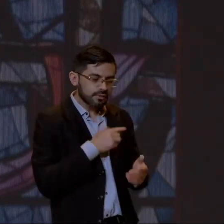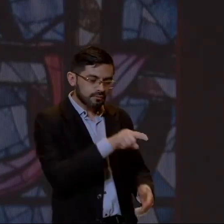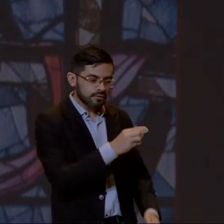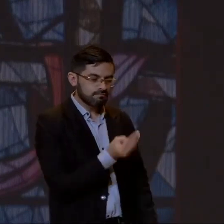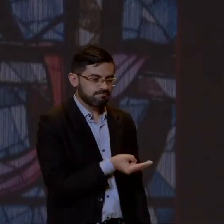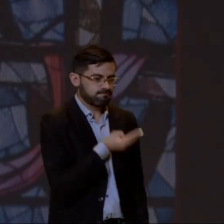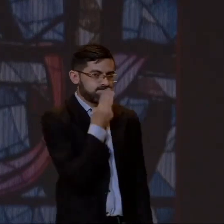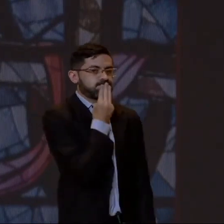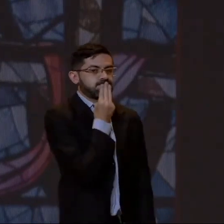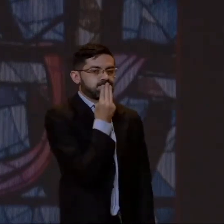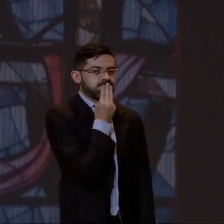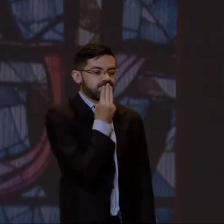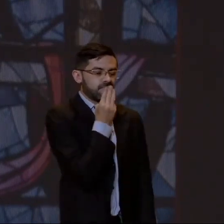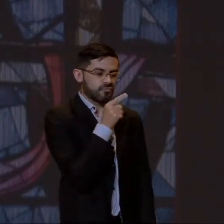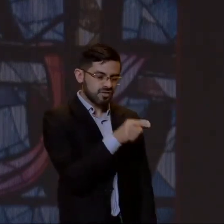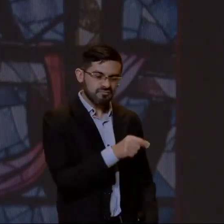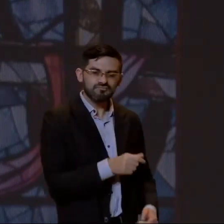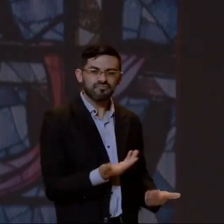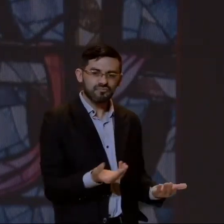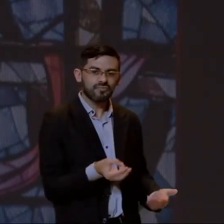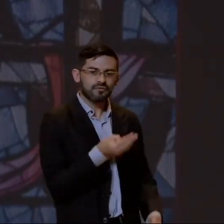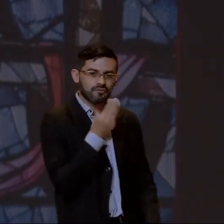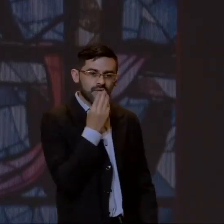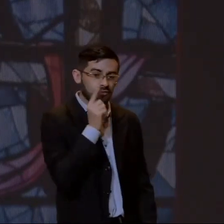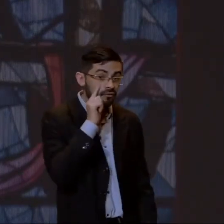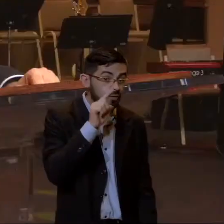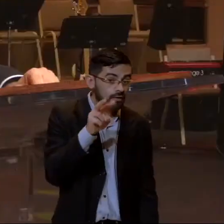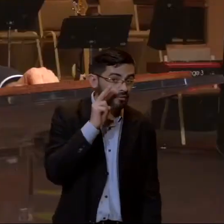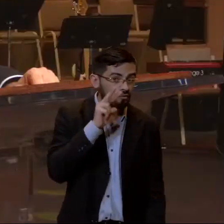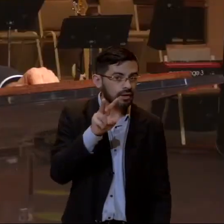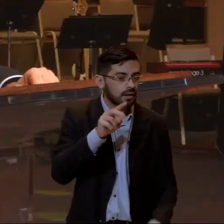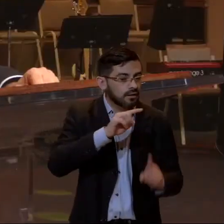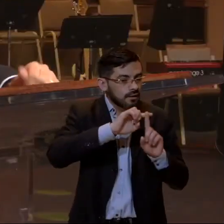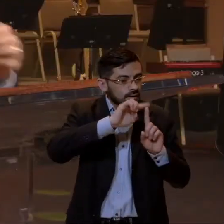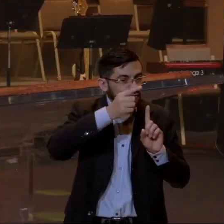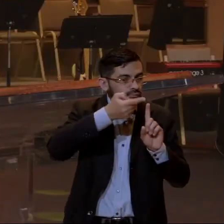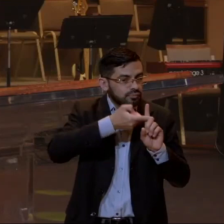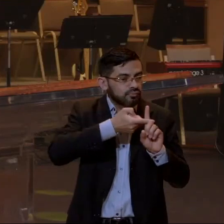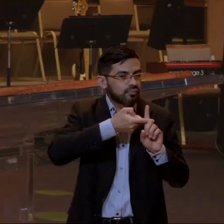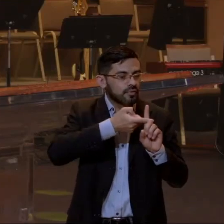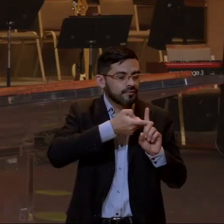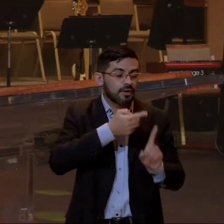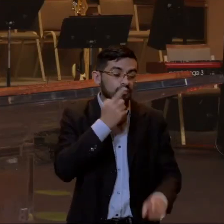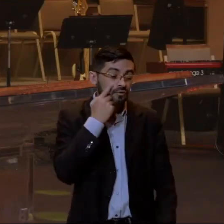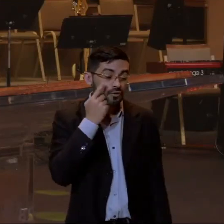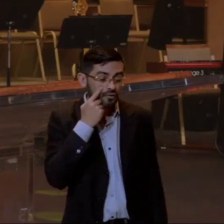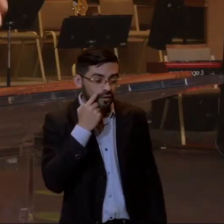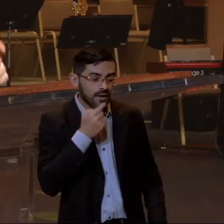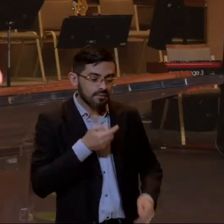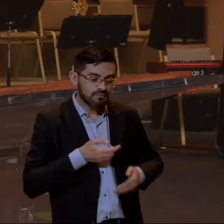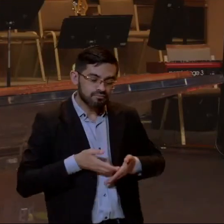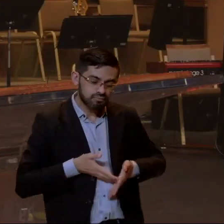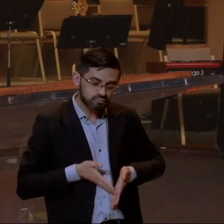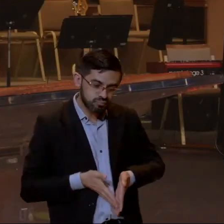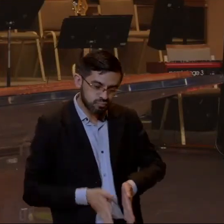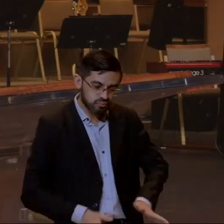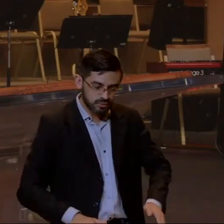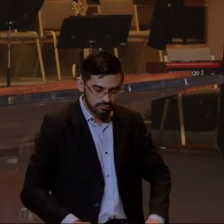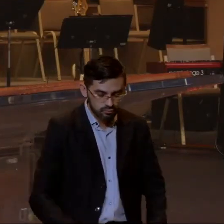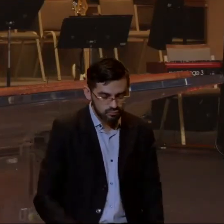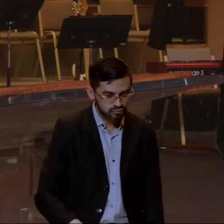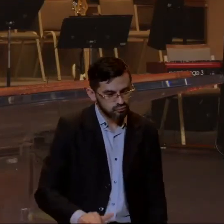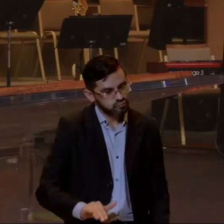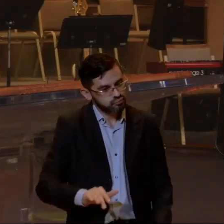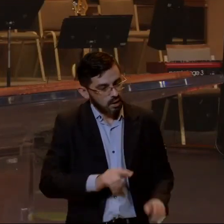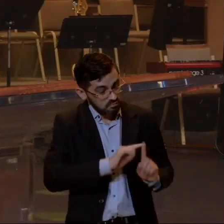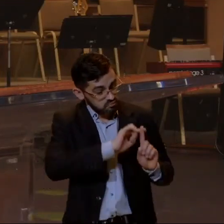incredulidade. Você vai ver tua esposa ficar grávida, você vai ver o bebê se formando no